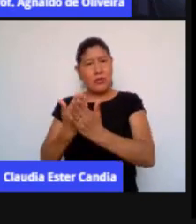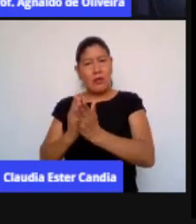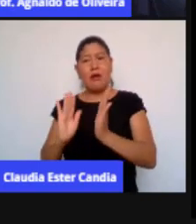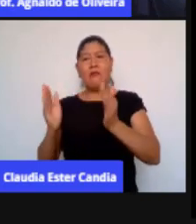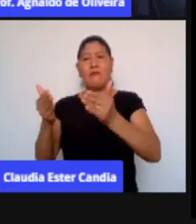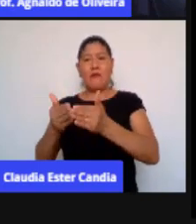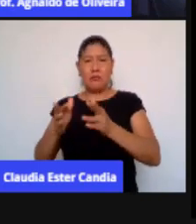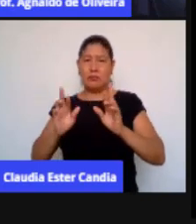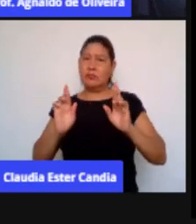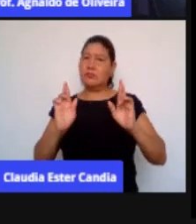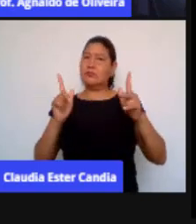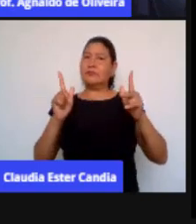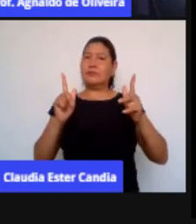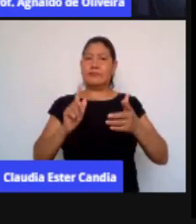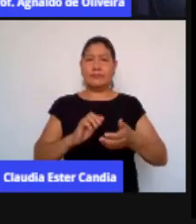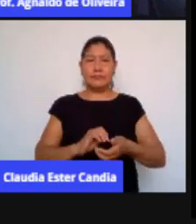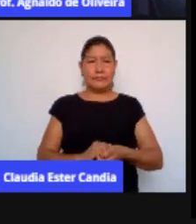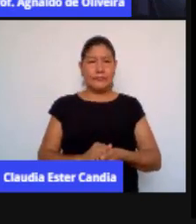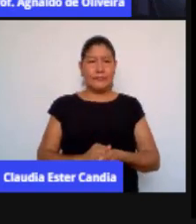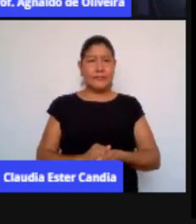Ignaldo?